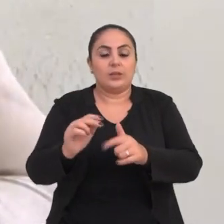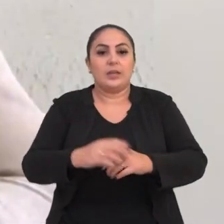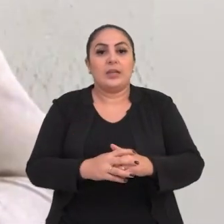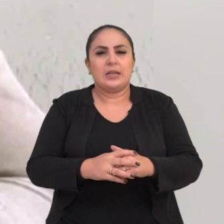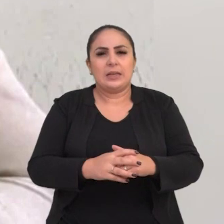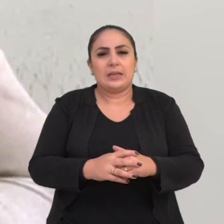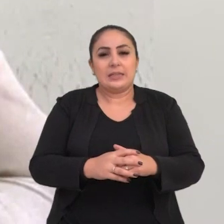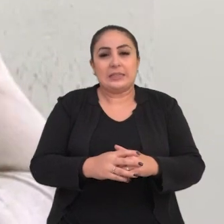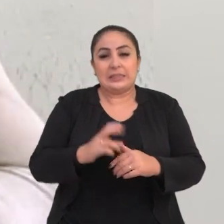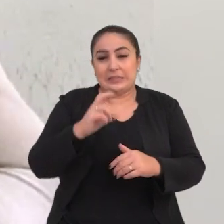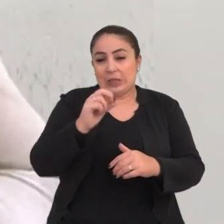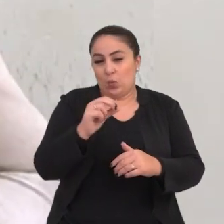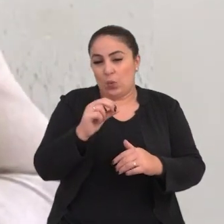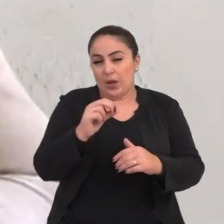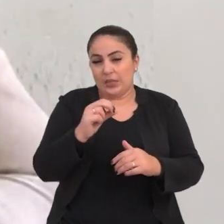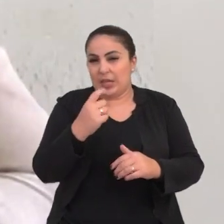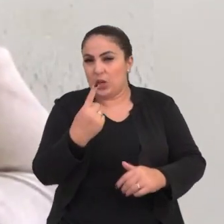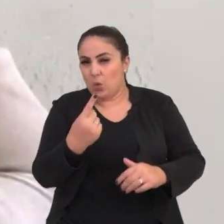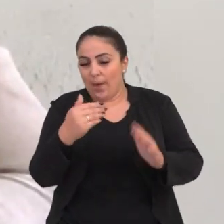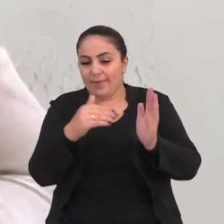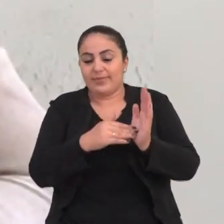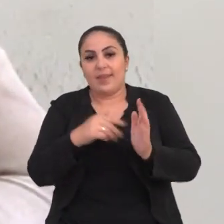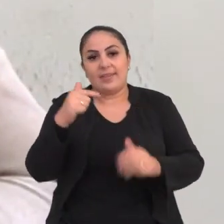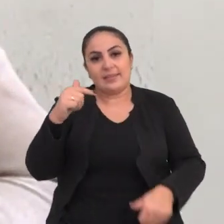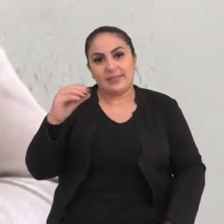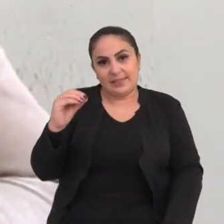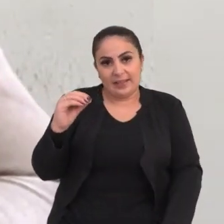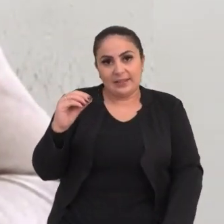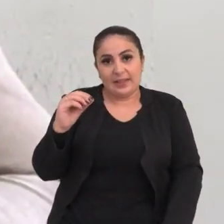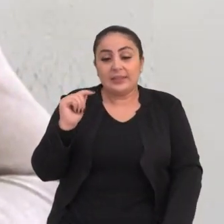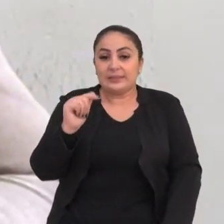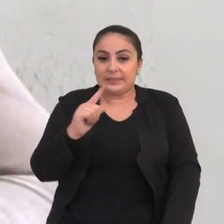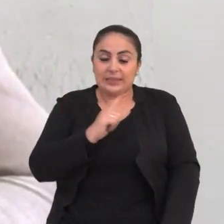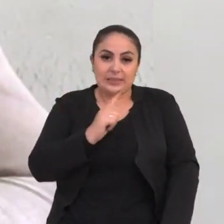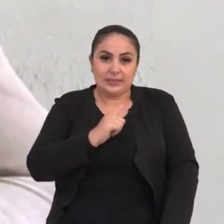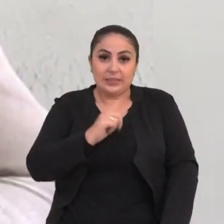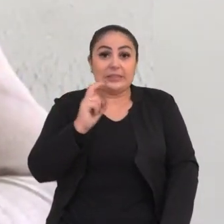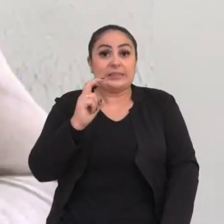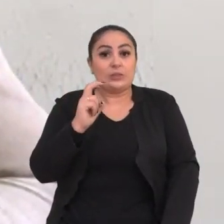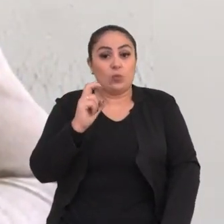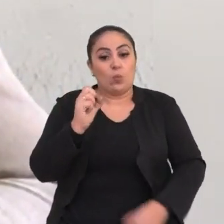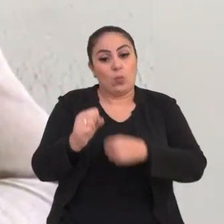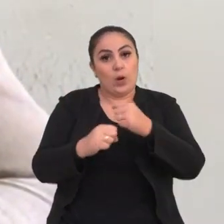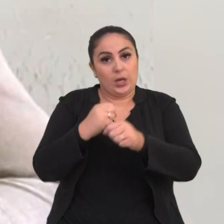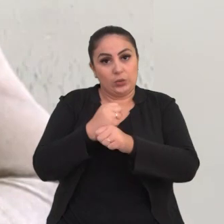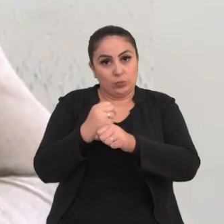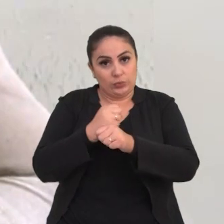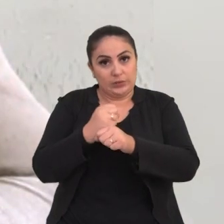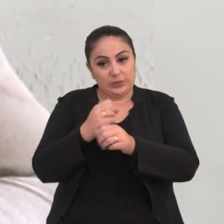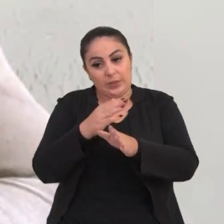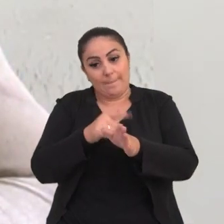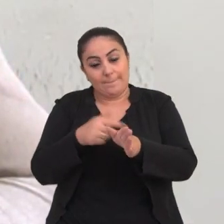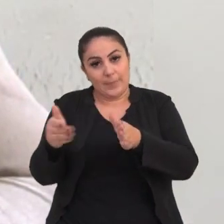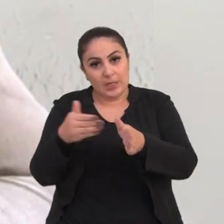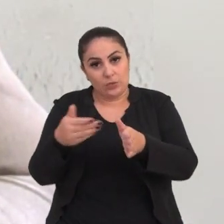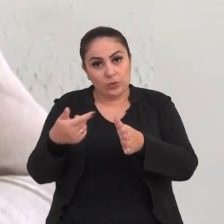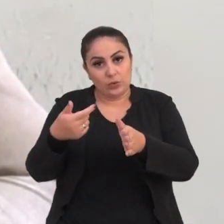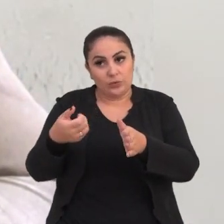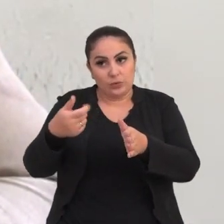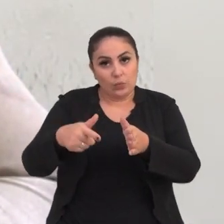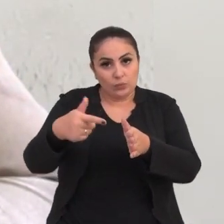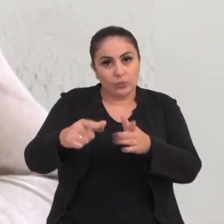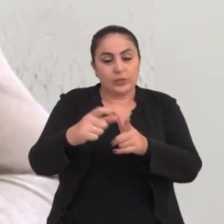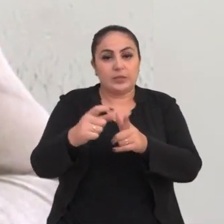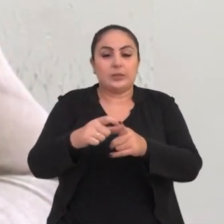e menos de 70, então tem 51 até 70, você vai ter 5 anos de validade. E se você tem mais de